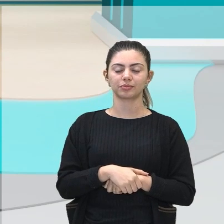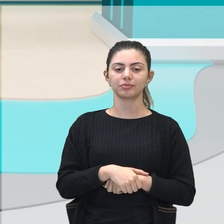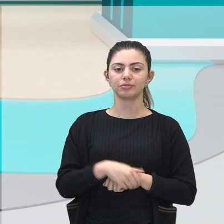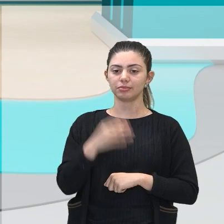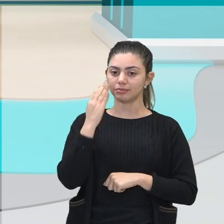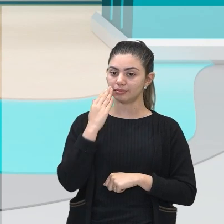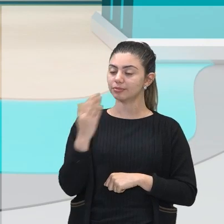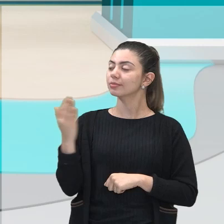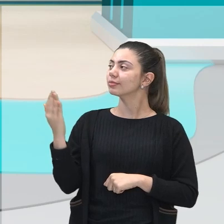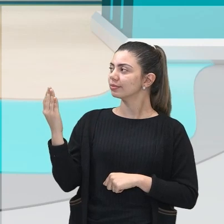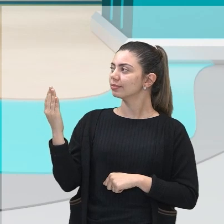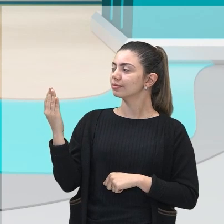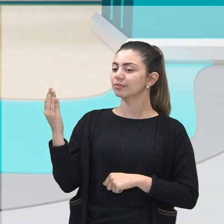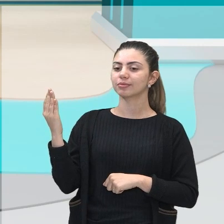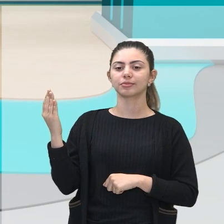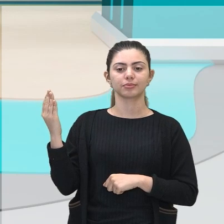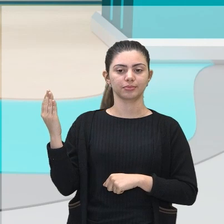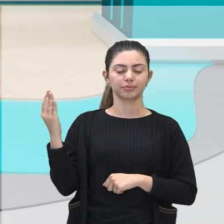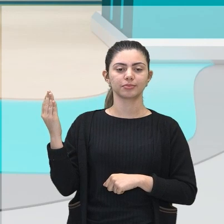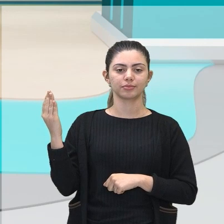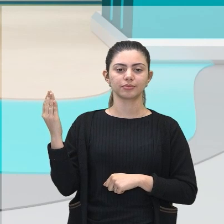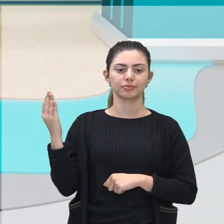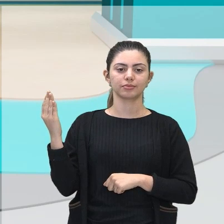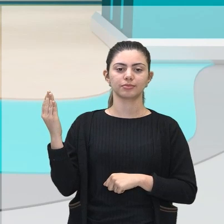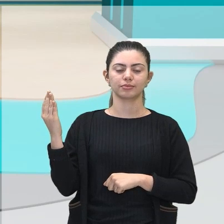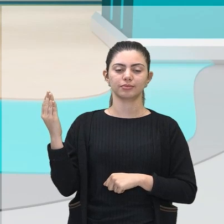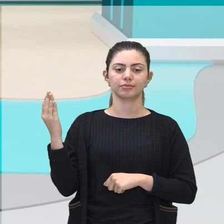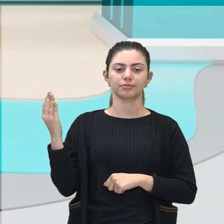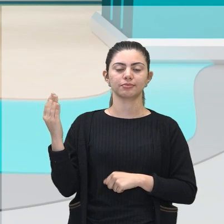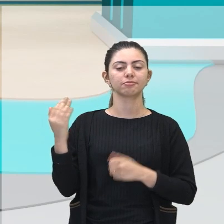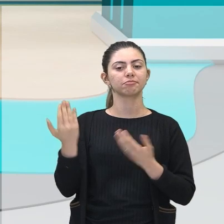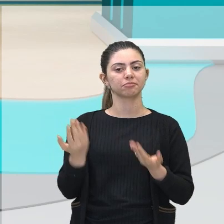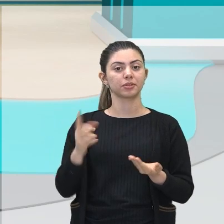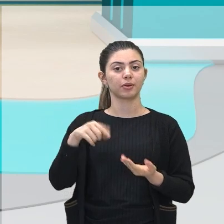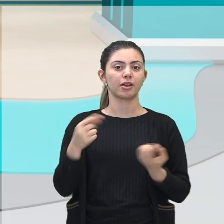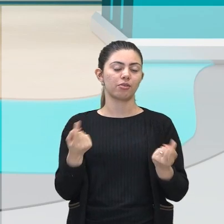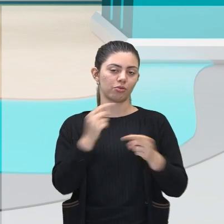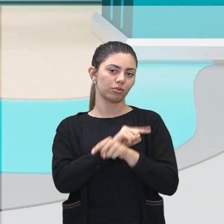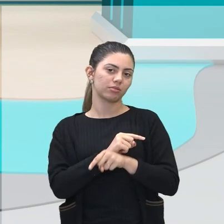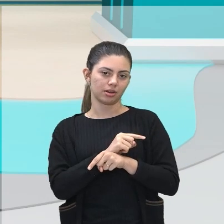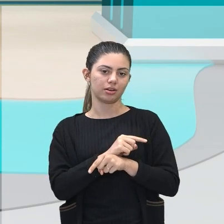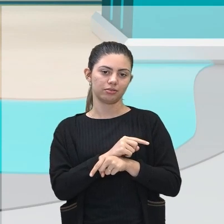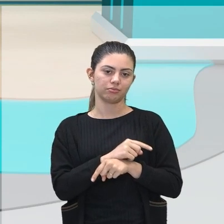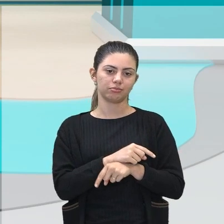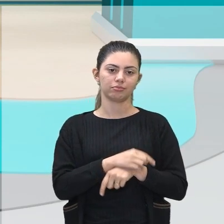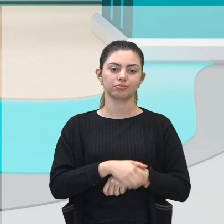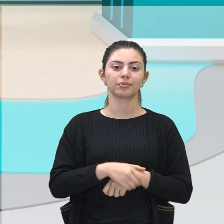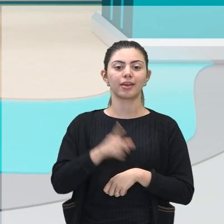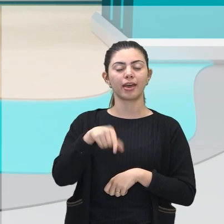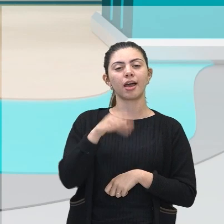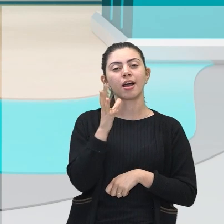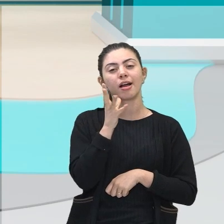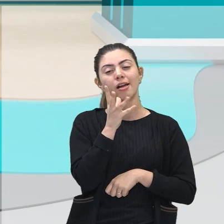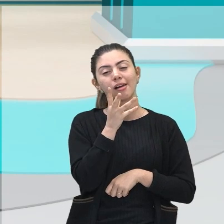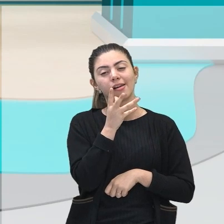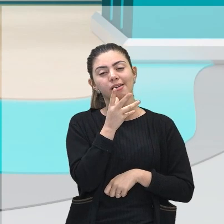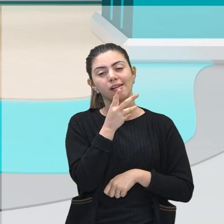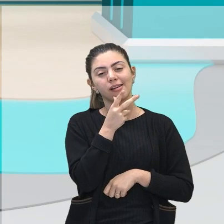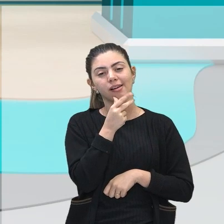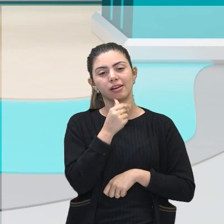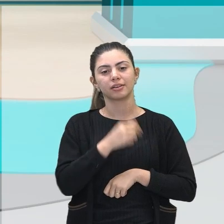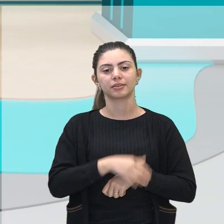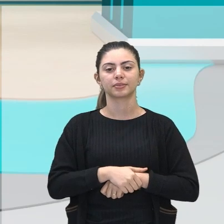Temos aqui slowly, slowly, que é o contrário, né? Aqui é lentamente.